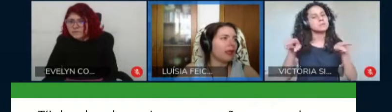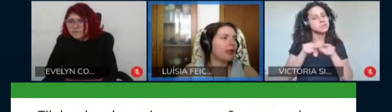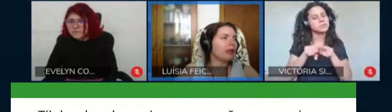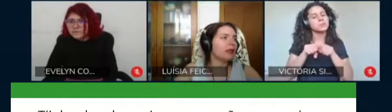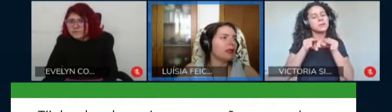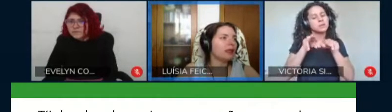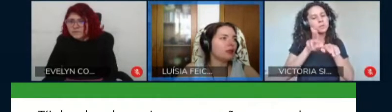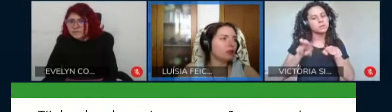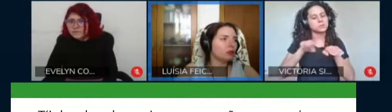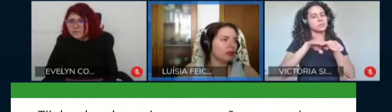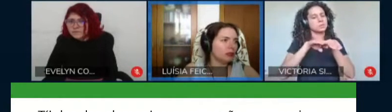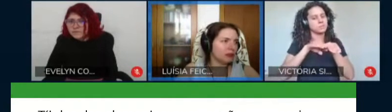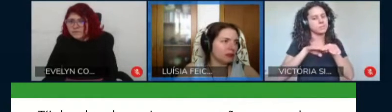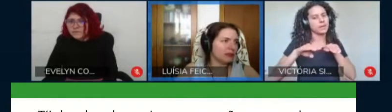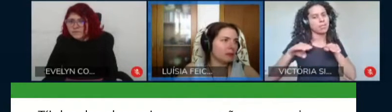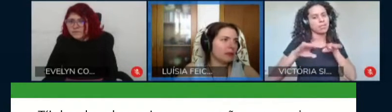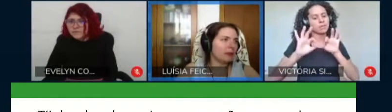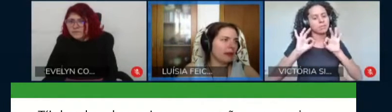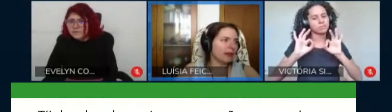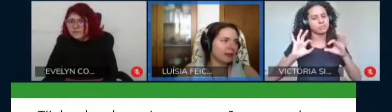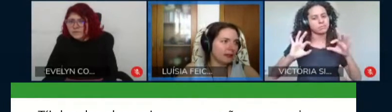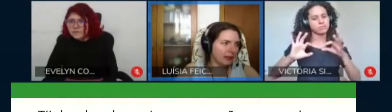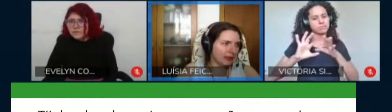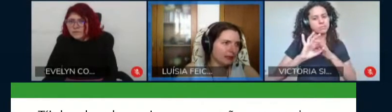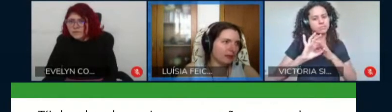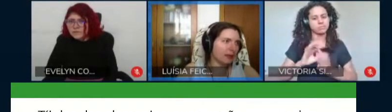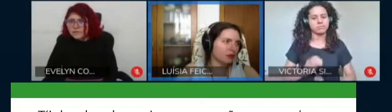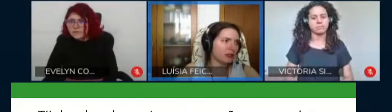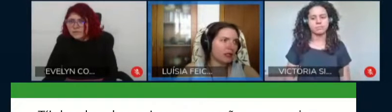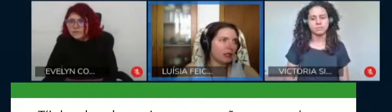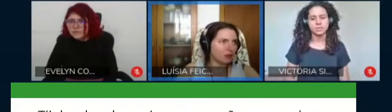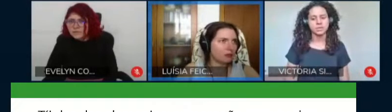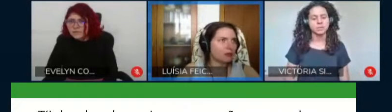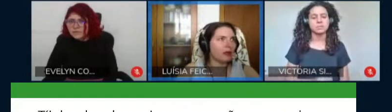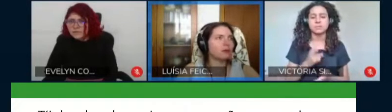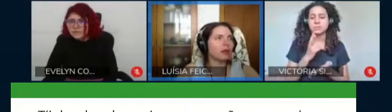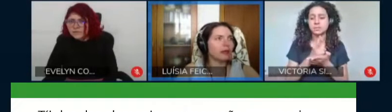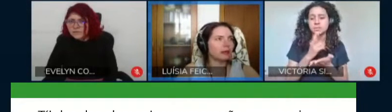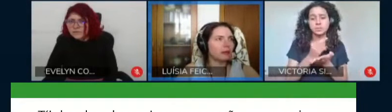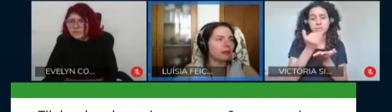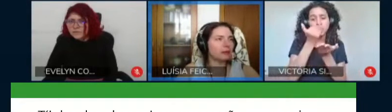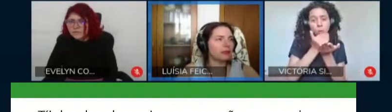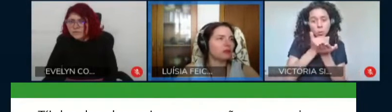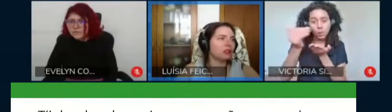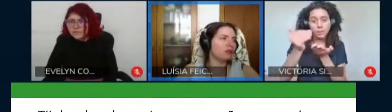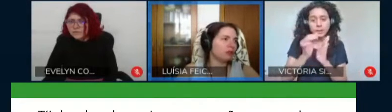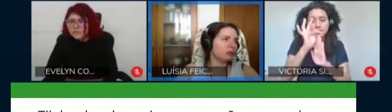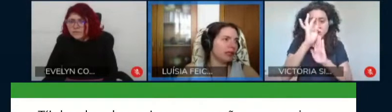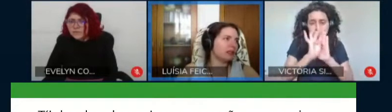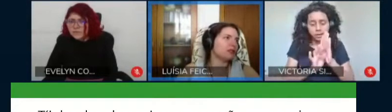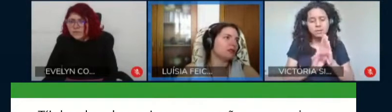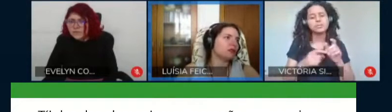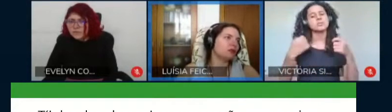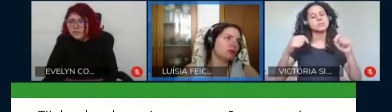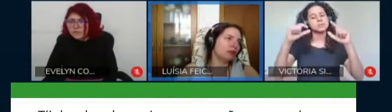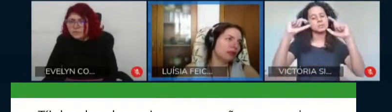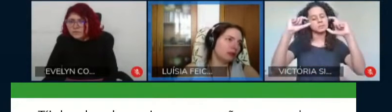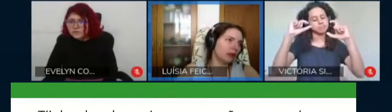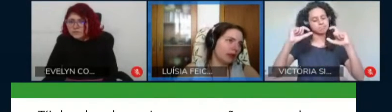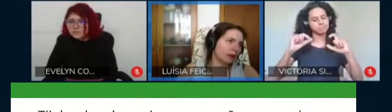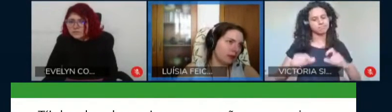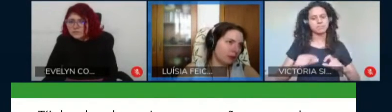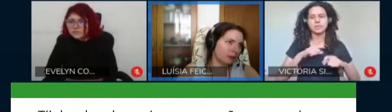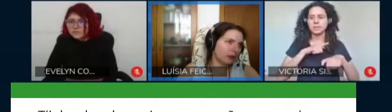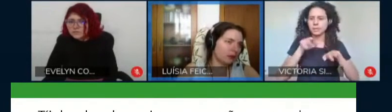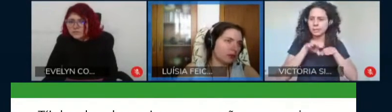pós-textuais, e toda a tua seção primária tem que ser maiúscula e negrito. Sempre lembrando, uniformidade. Se tu